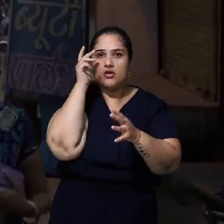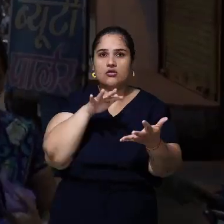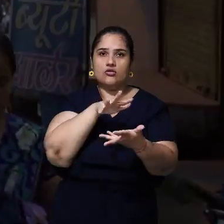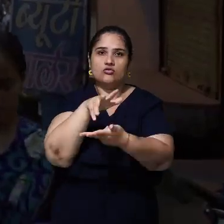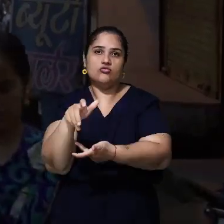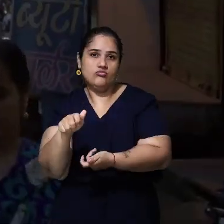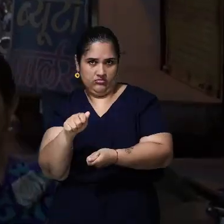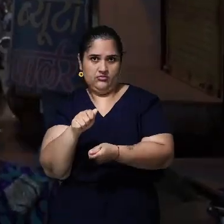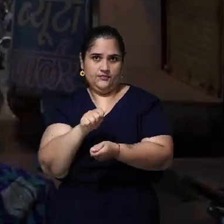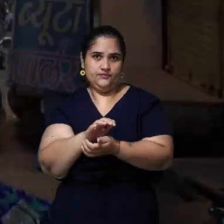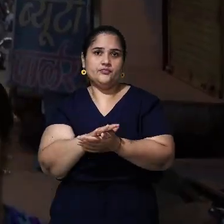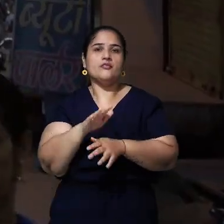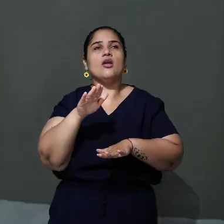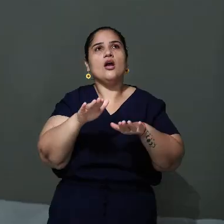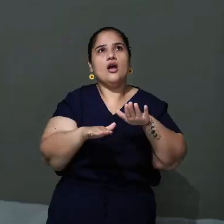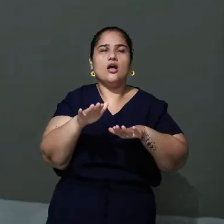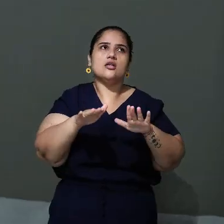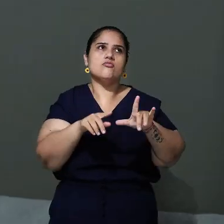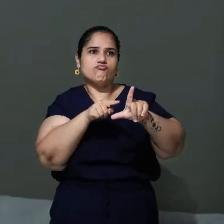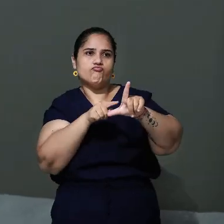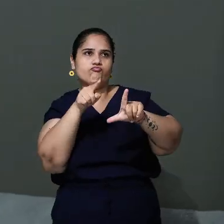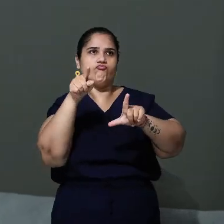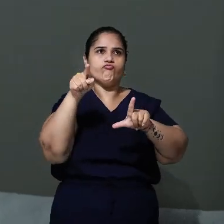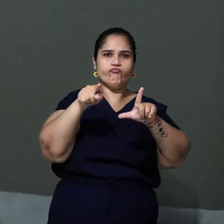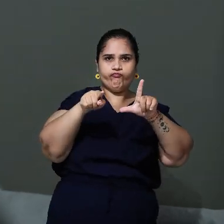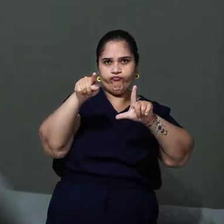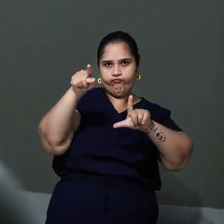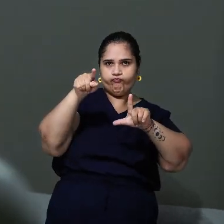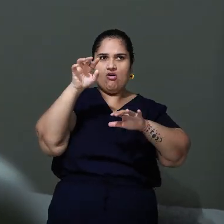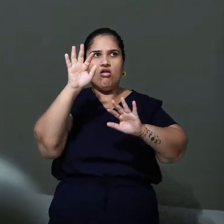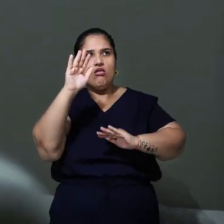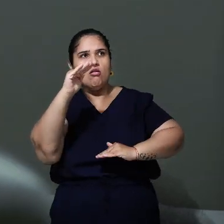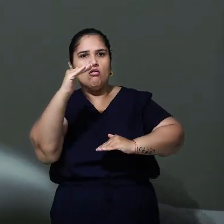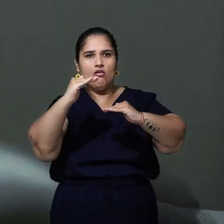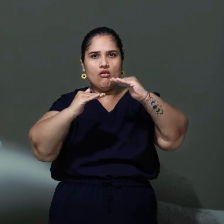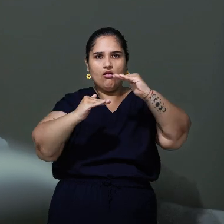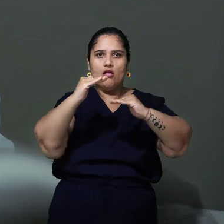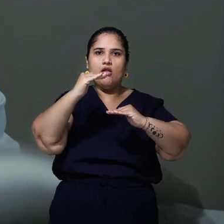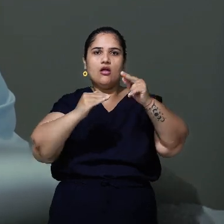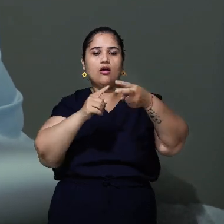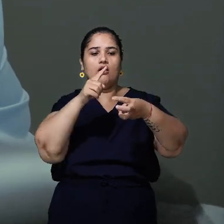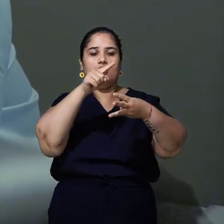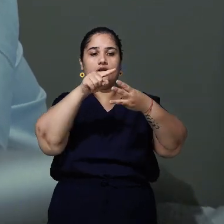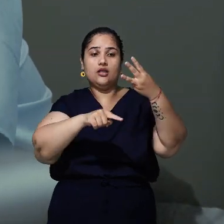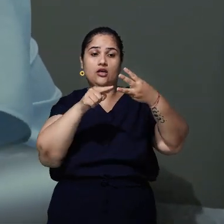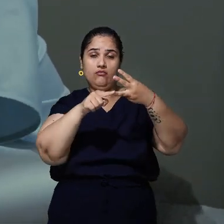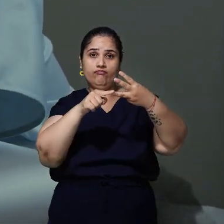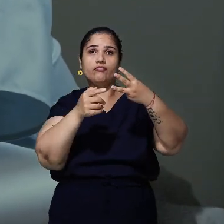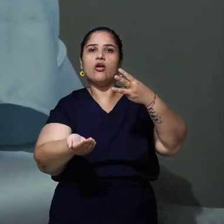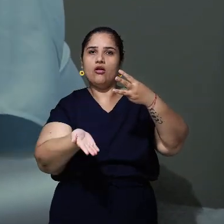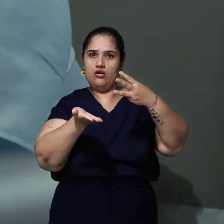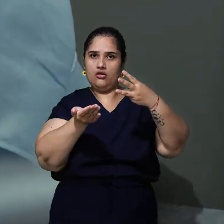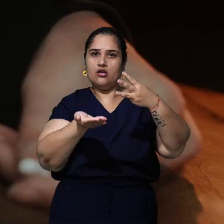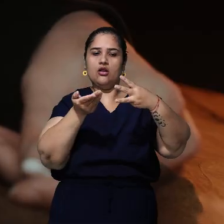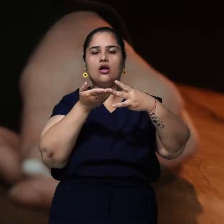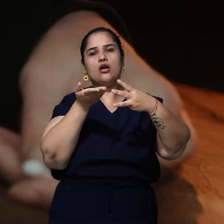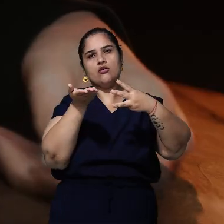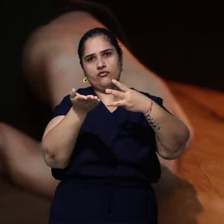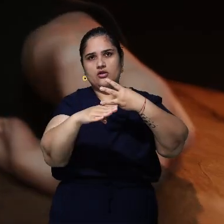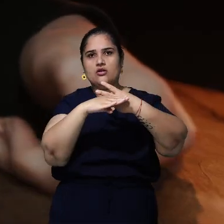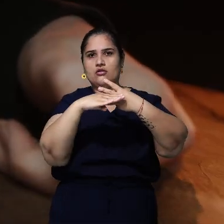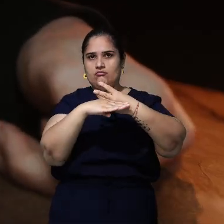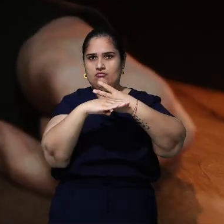de intensidade e duração e podem ser classificados em 3 diferentes graus: leves, moderados